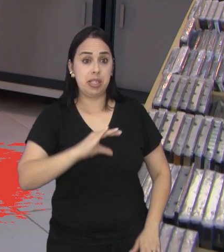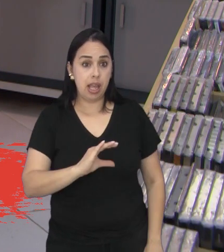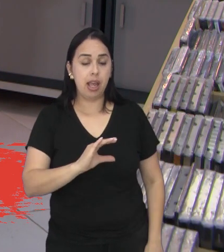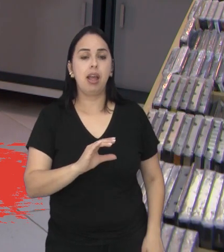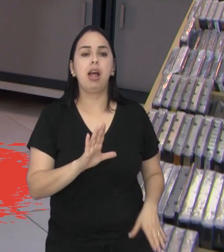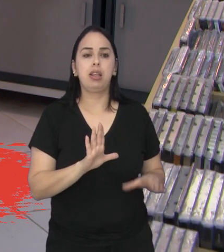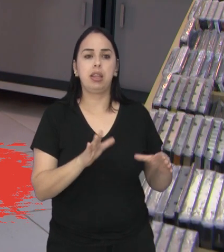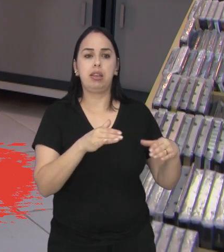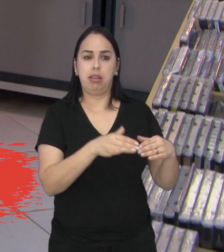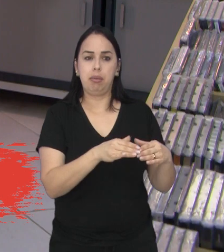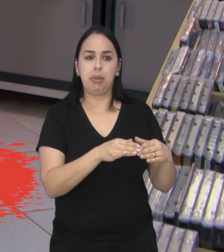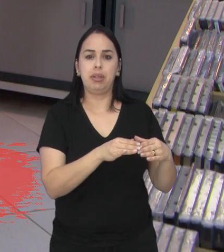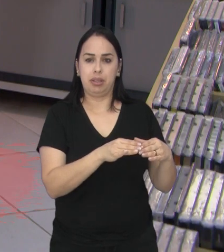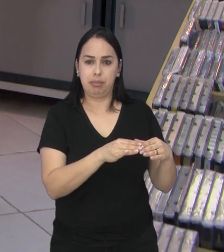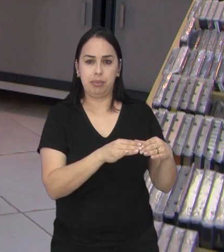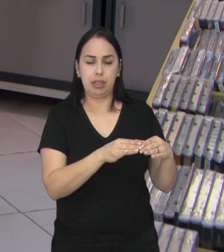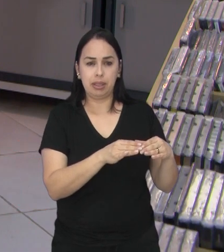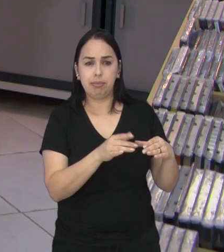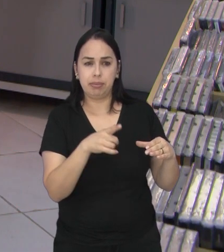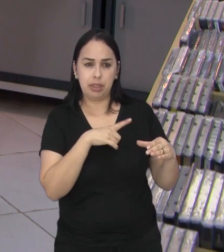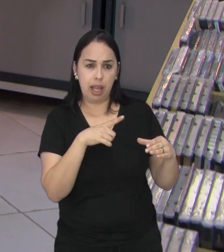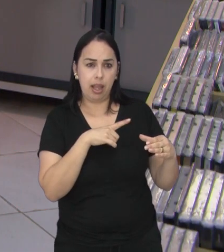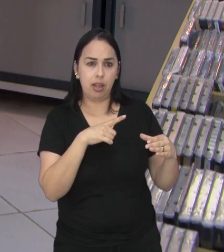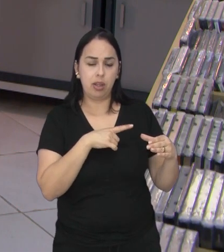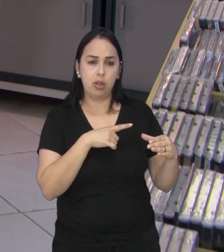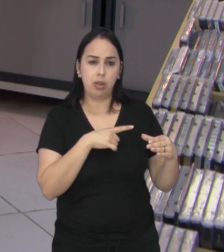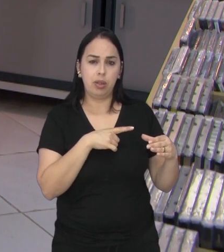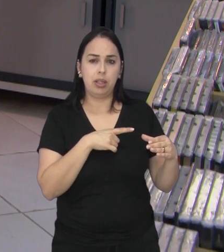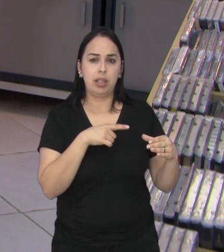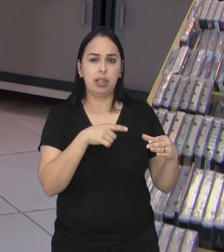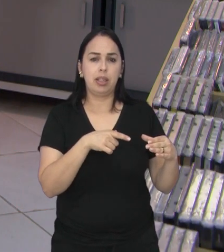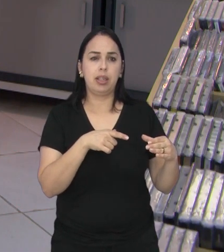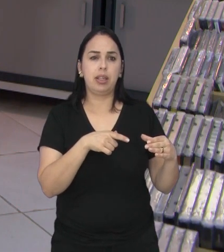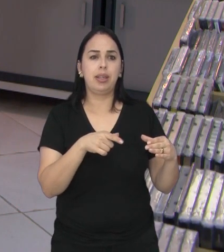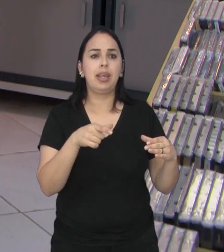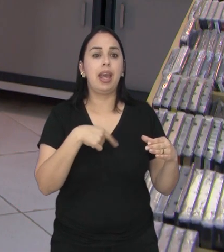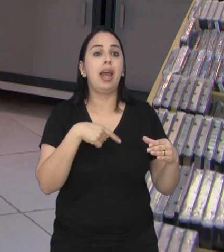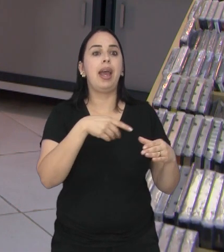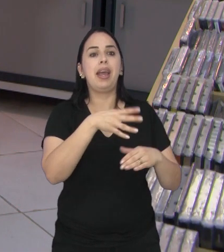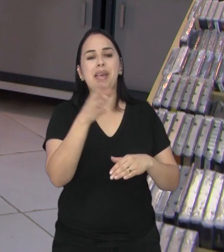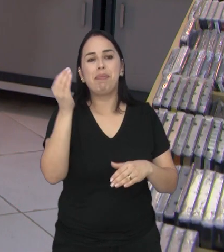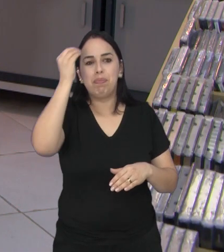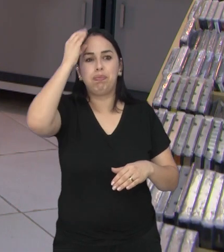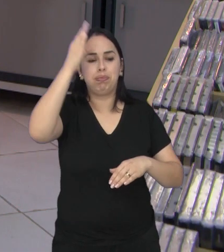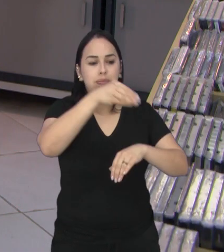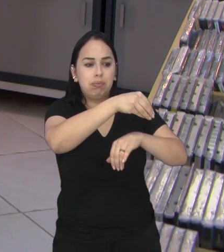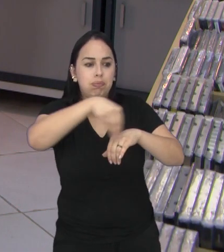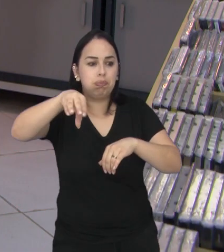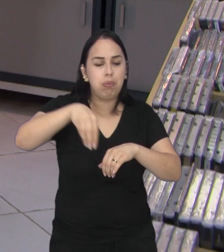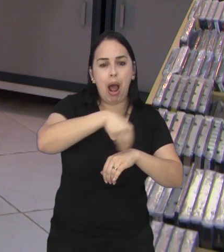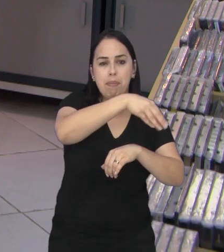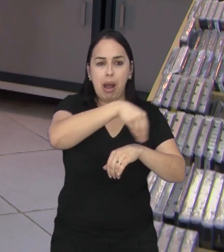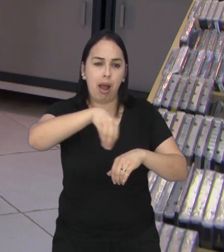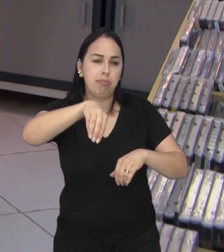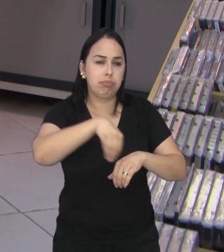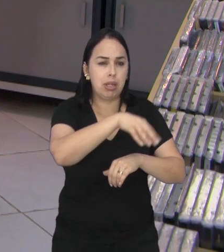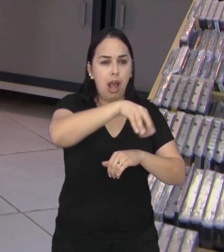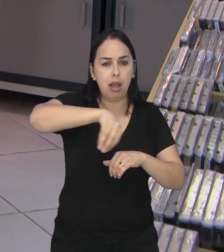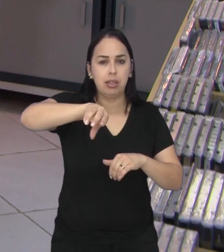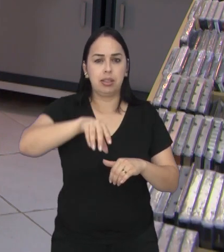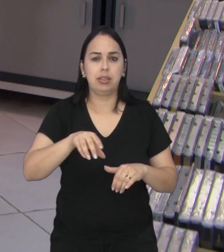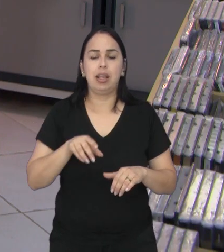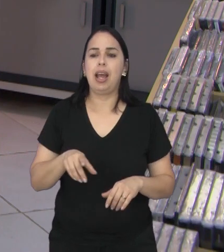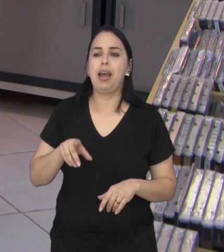MC, e aí tem a galera também que a gente chama de quinto elemento, que é essa galera que passa essa coisa do conhecimento, né, que